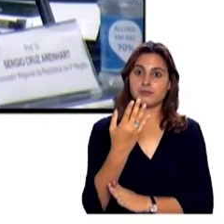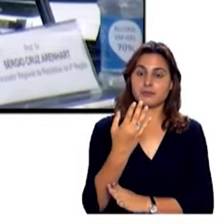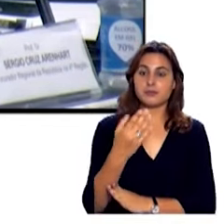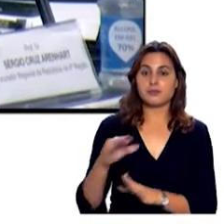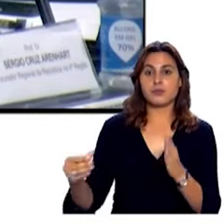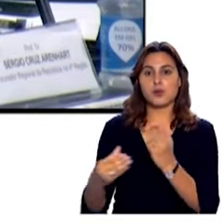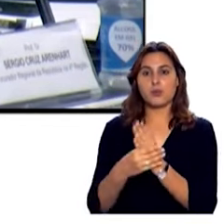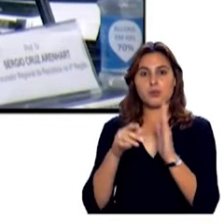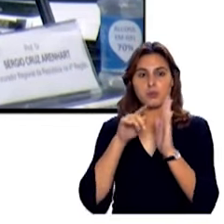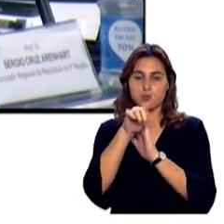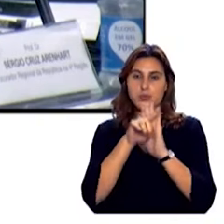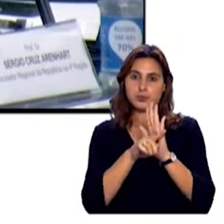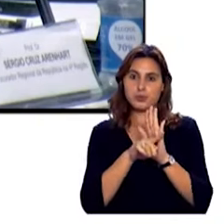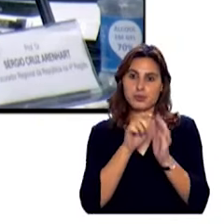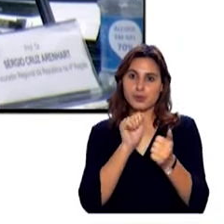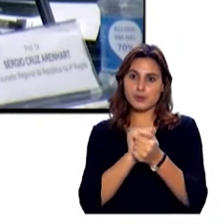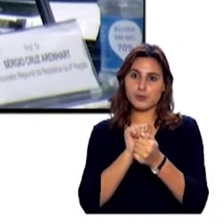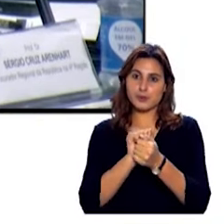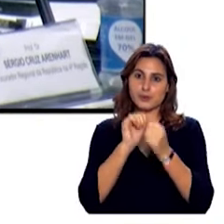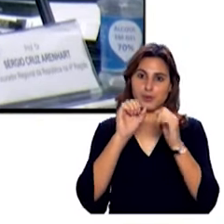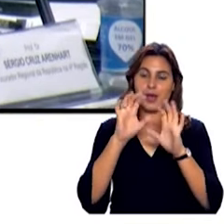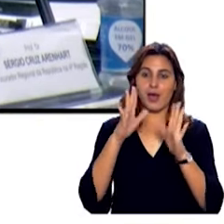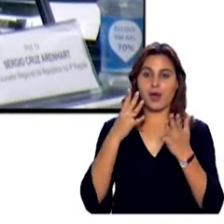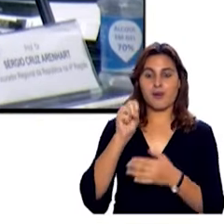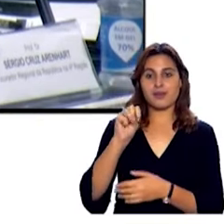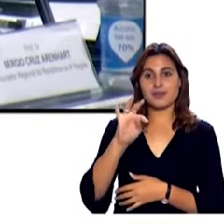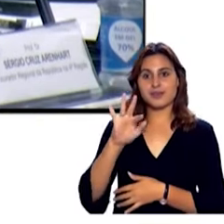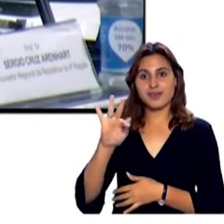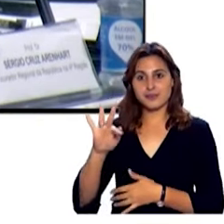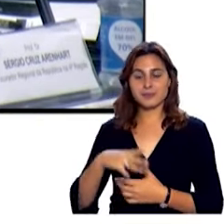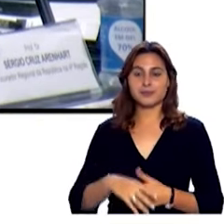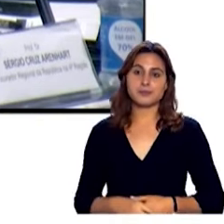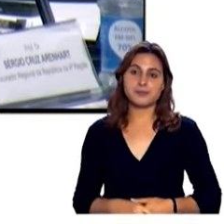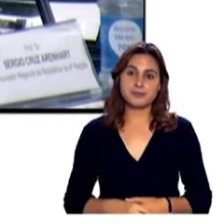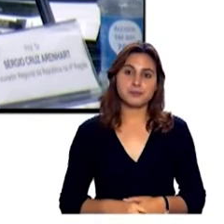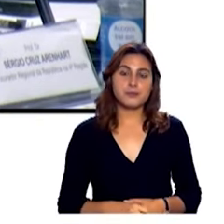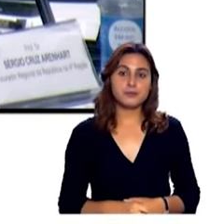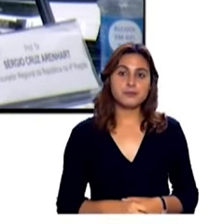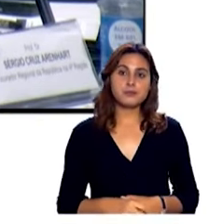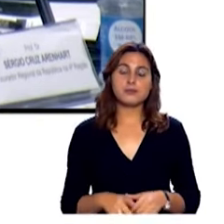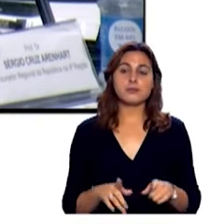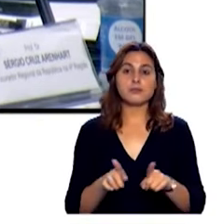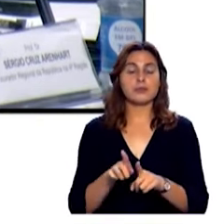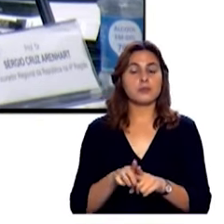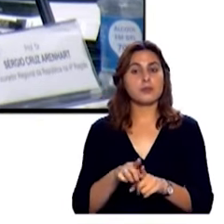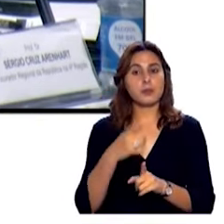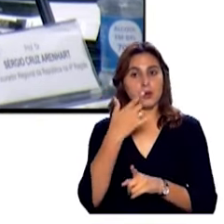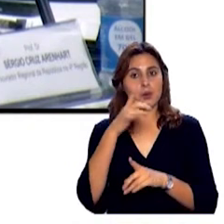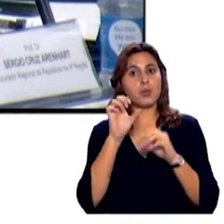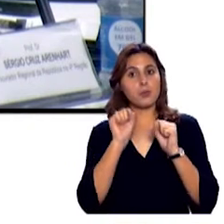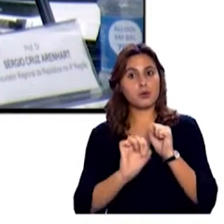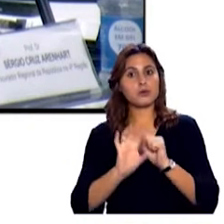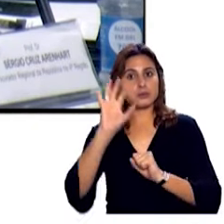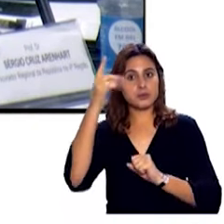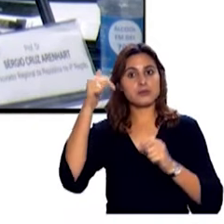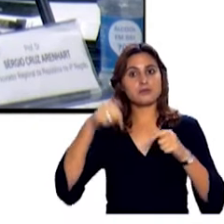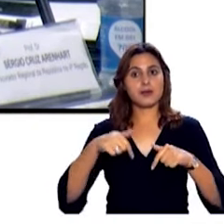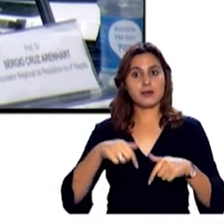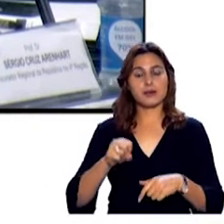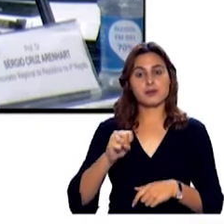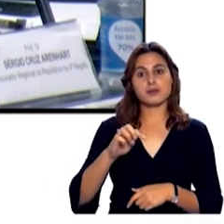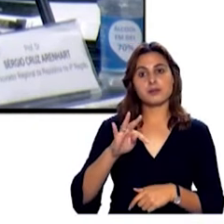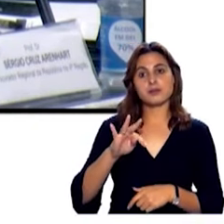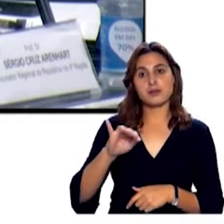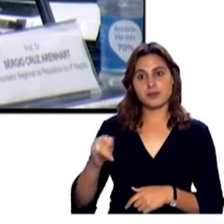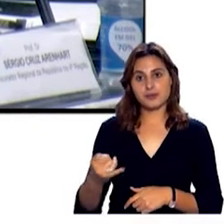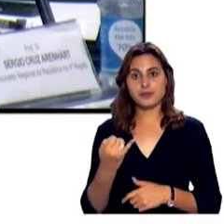Supremo Tribunal Federal e talvez a mesma situação possa vir a acontecer aqui no Superior Tribunal de Justiça